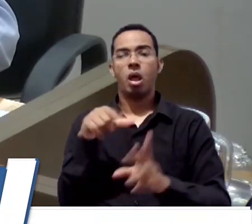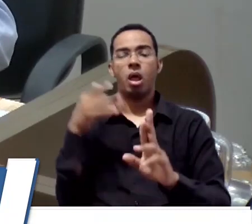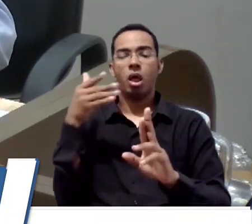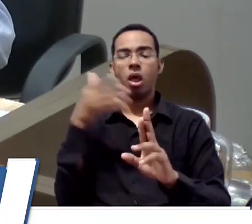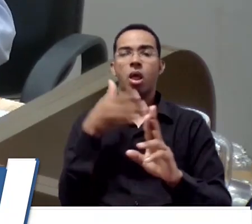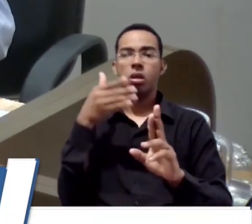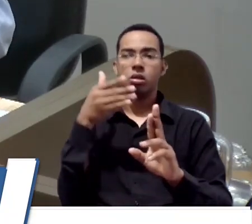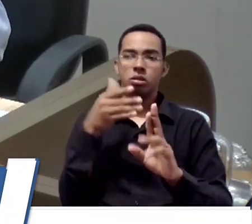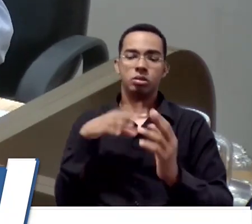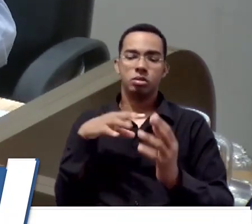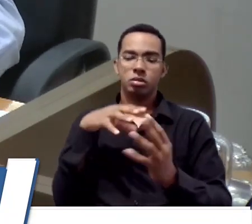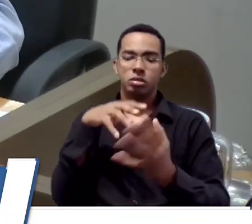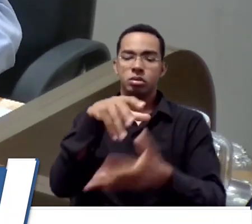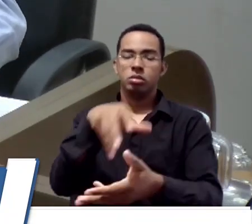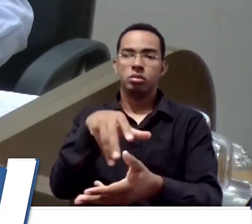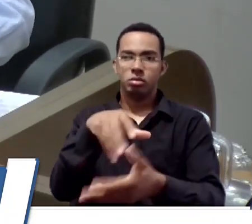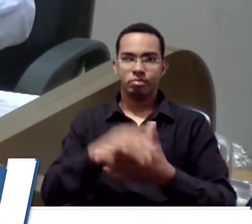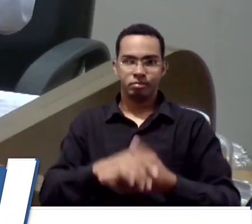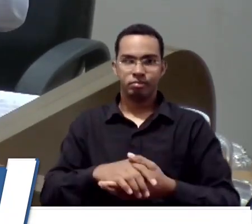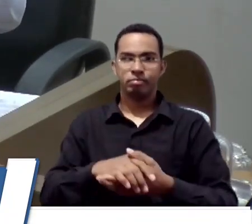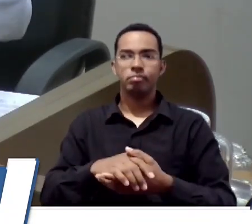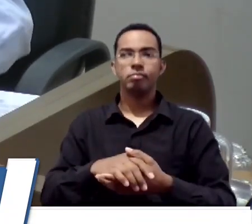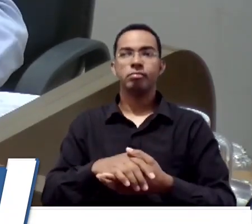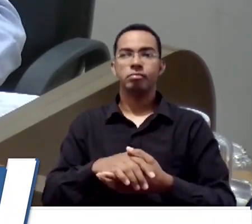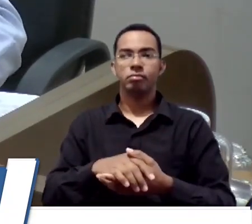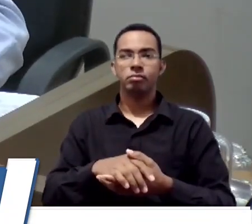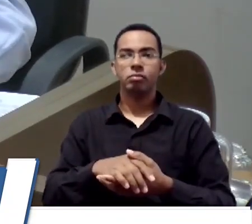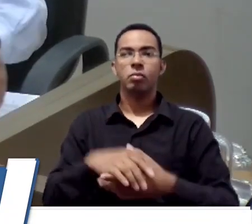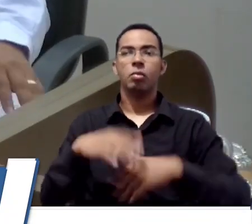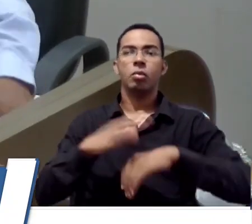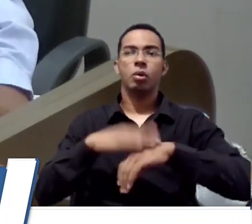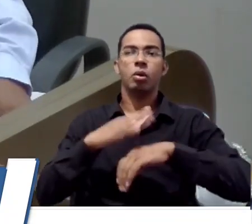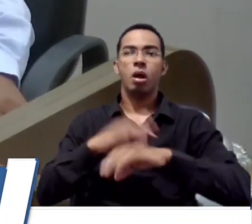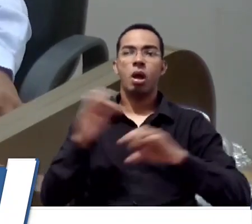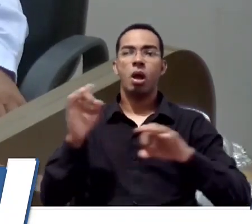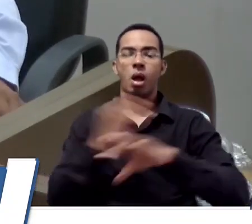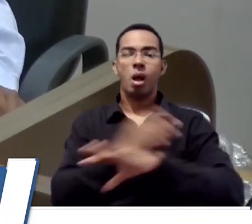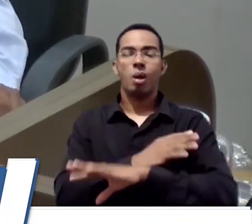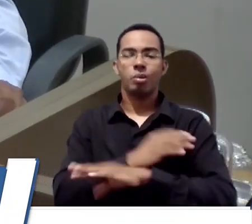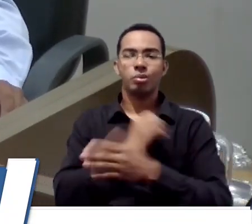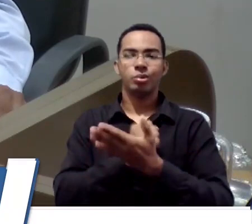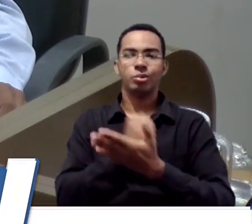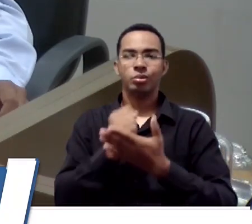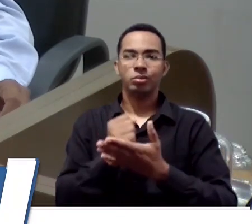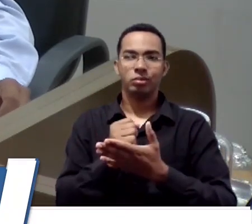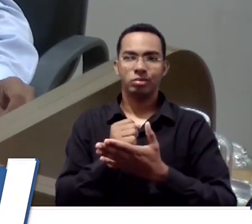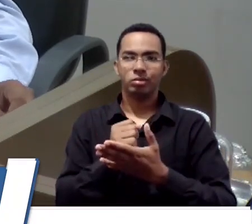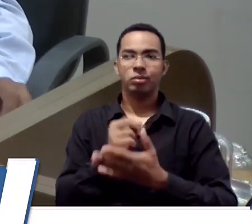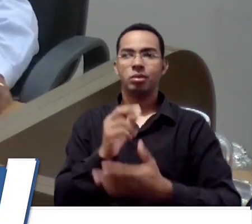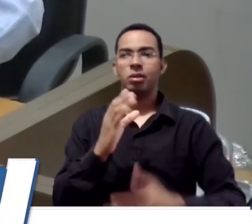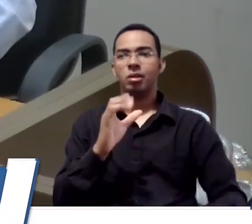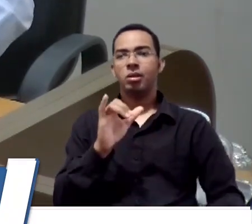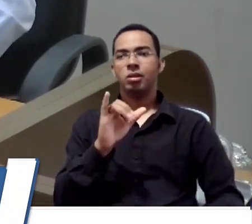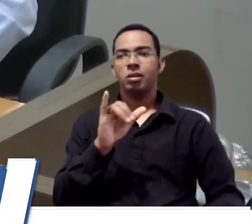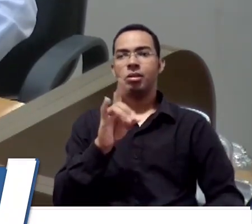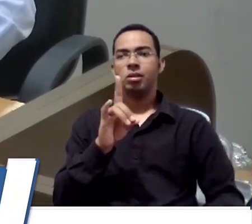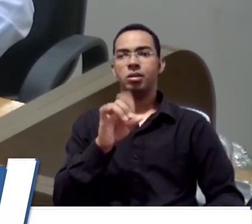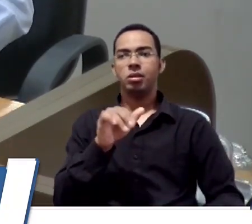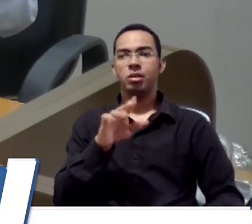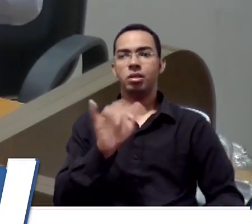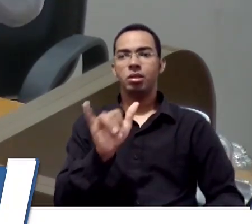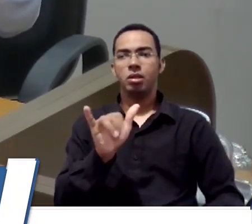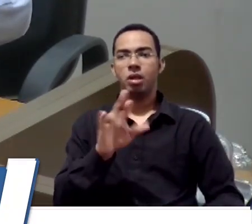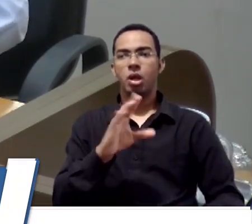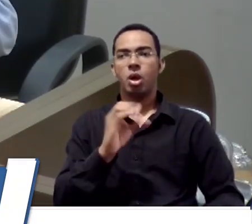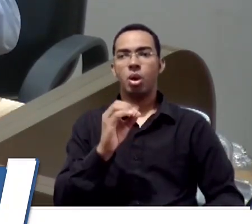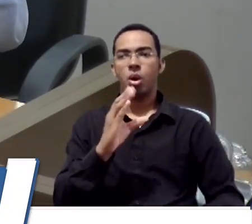no mundo, né? E lá, quando venceu o contrato da Sabesp, que o Sidney Rocha era o prefeito, né?